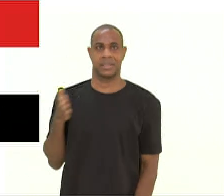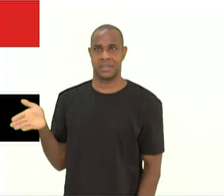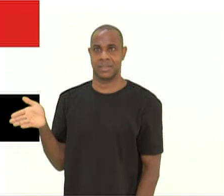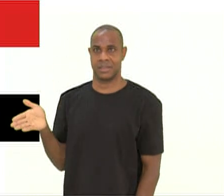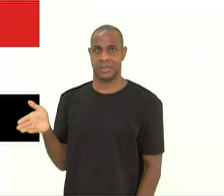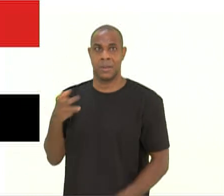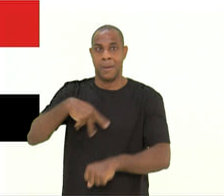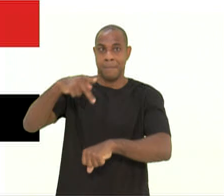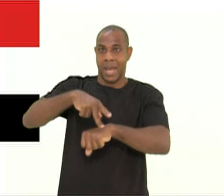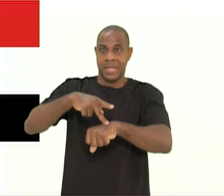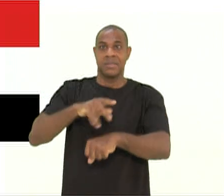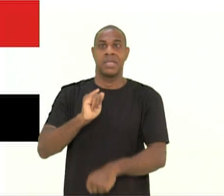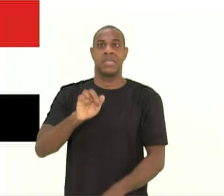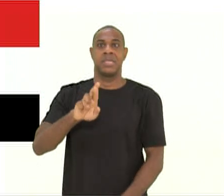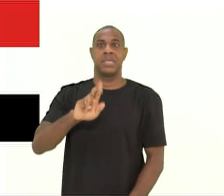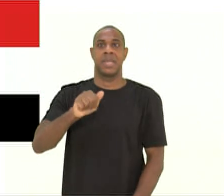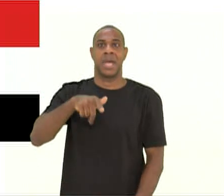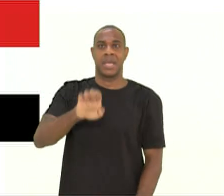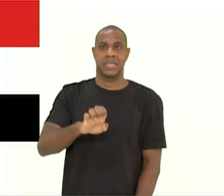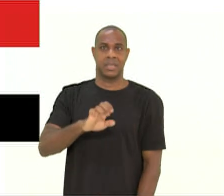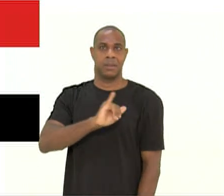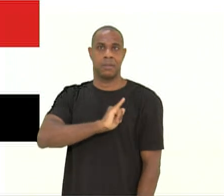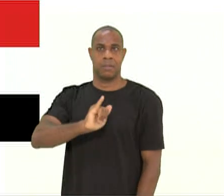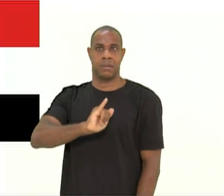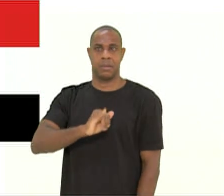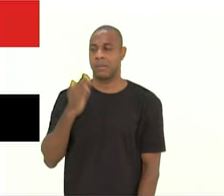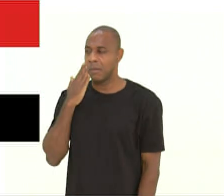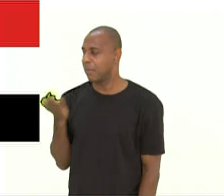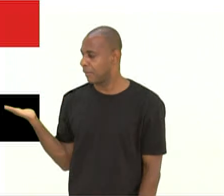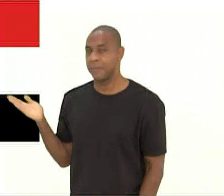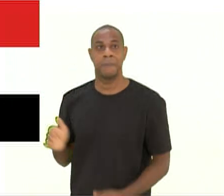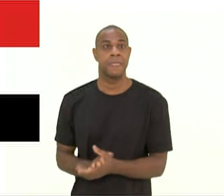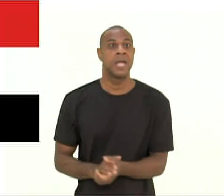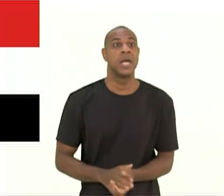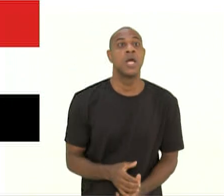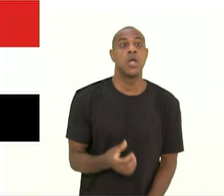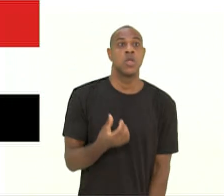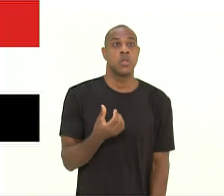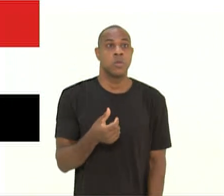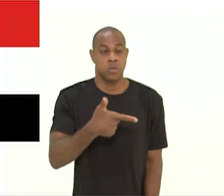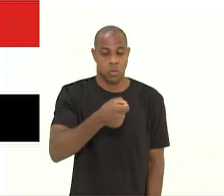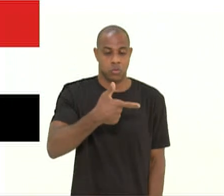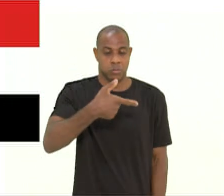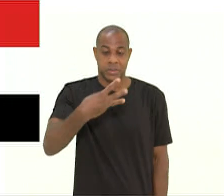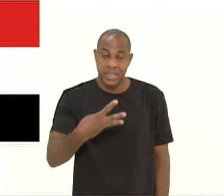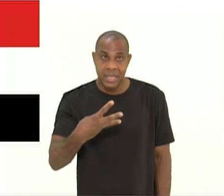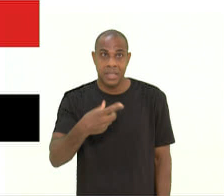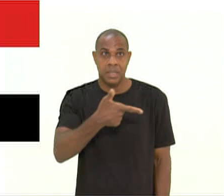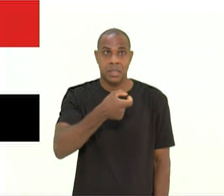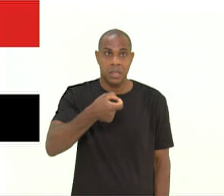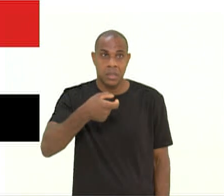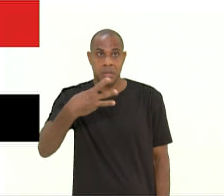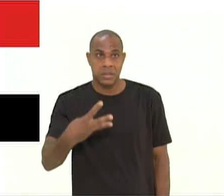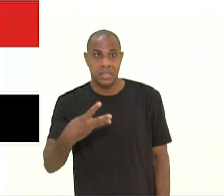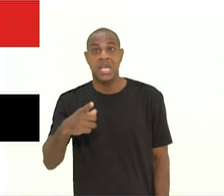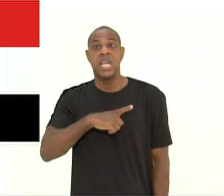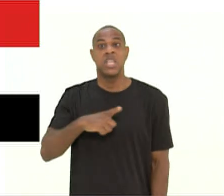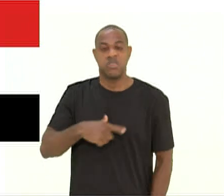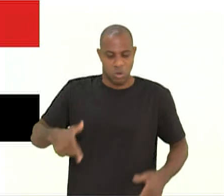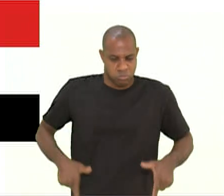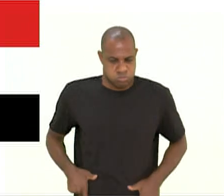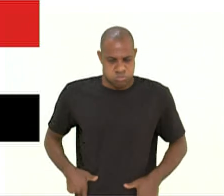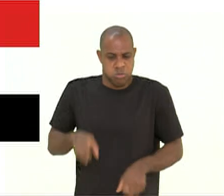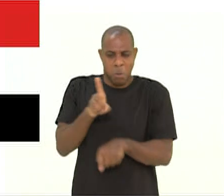Essa é a bandeira hoje, oficial do Iraque. Em 2003, sob a alegação de que o Iraque possuía armas